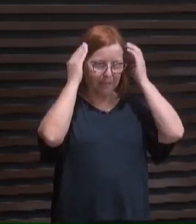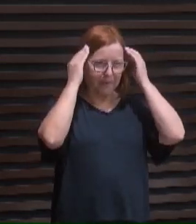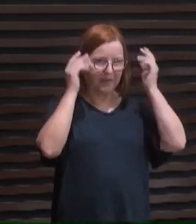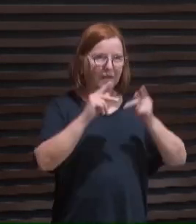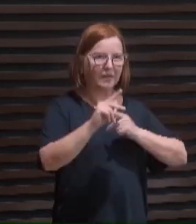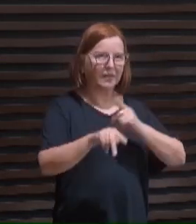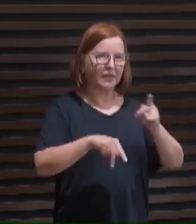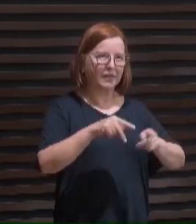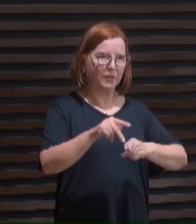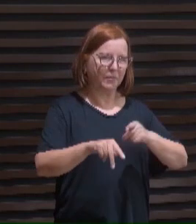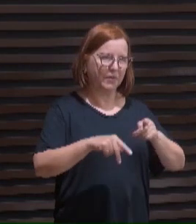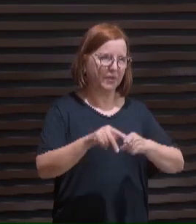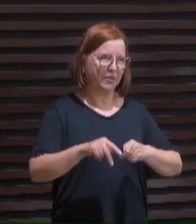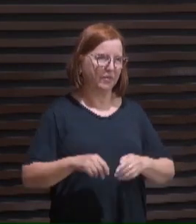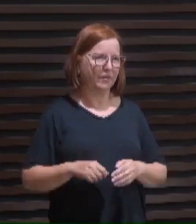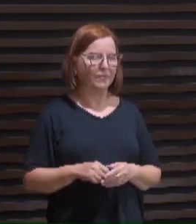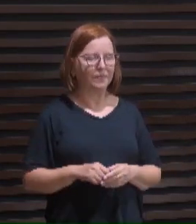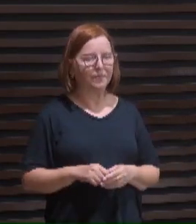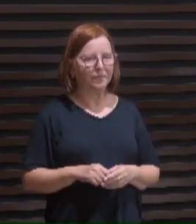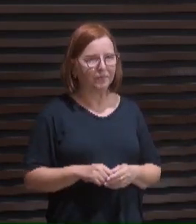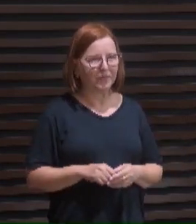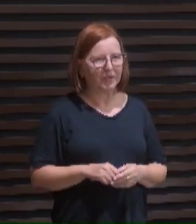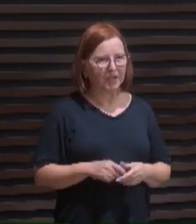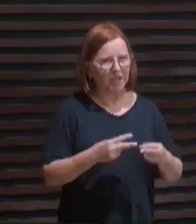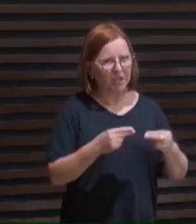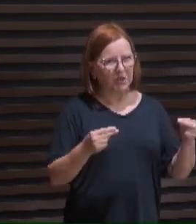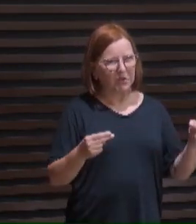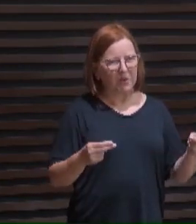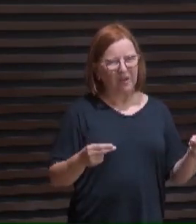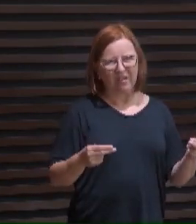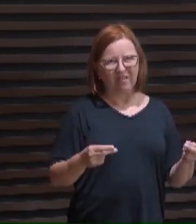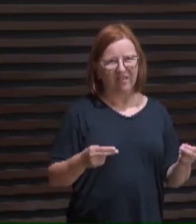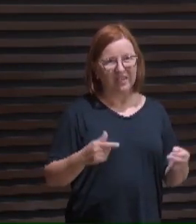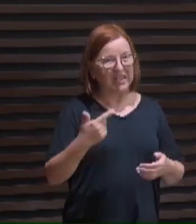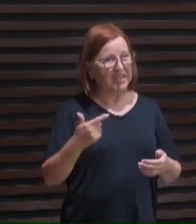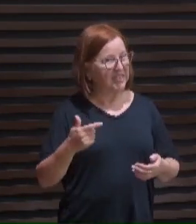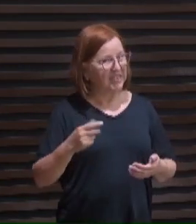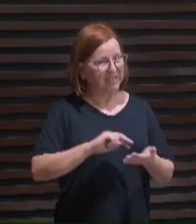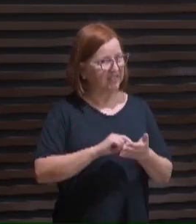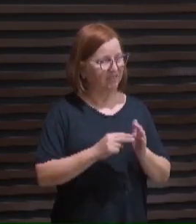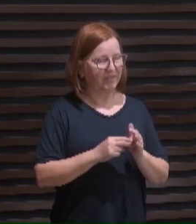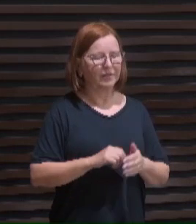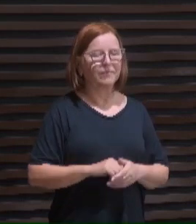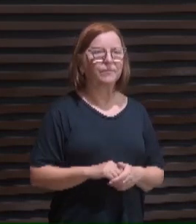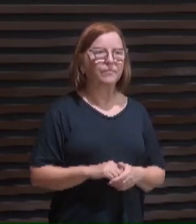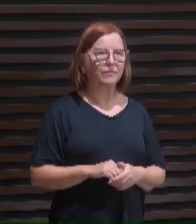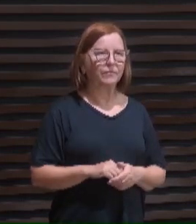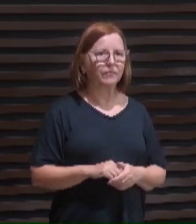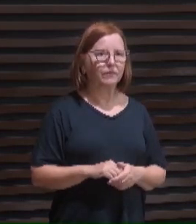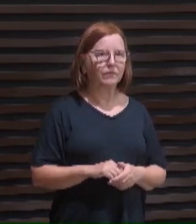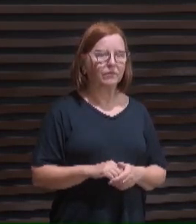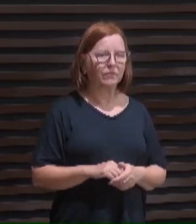uma série de nonices, de coisas que não têm nenhum significado e que nós gastamos